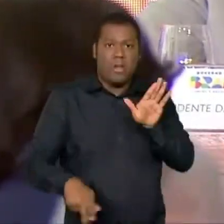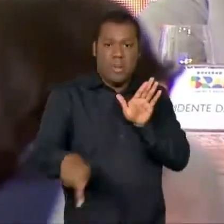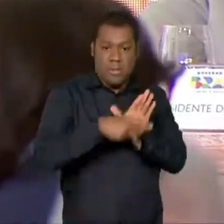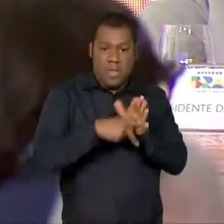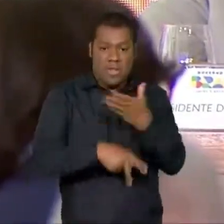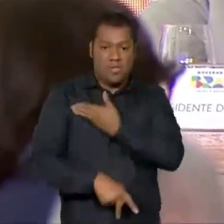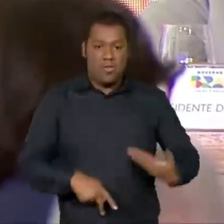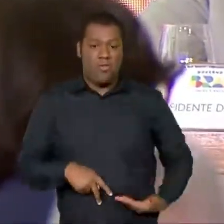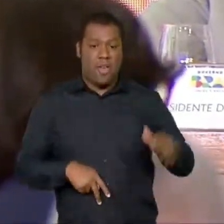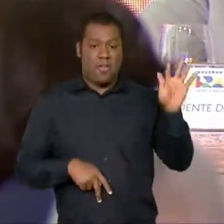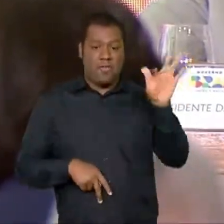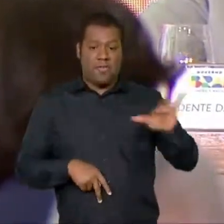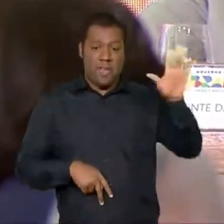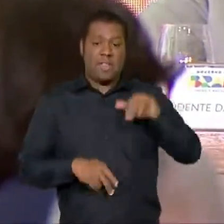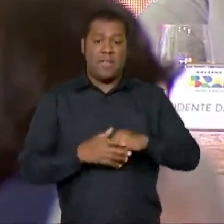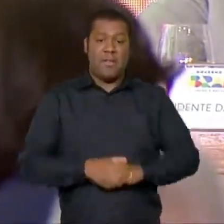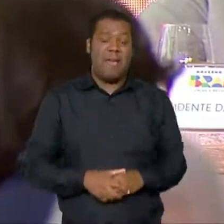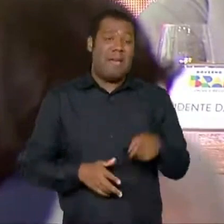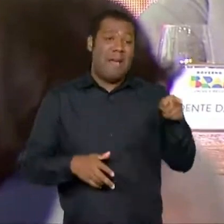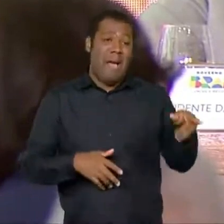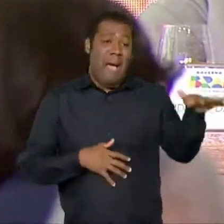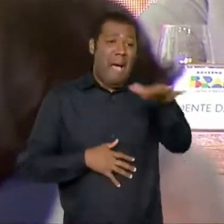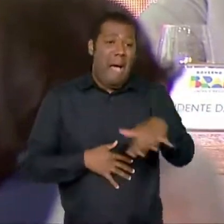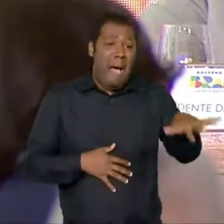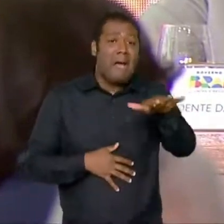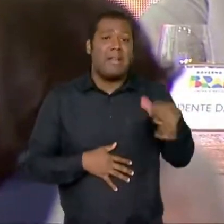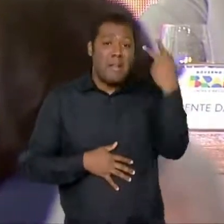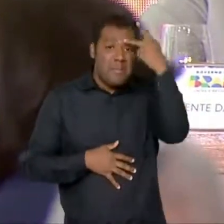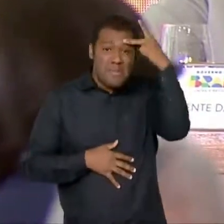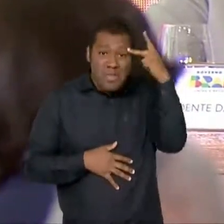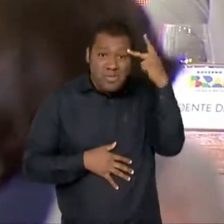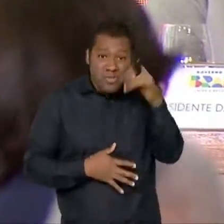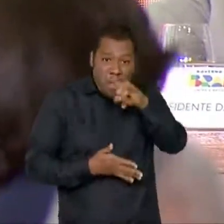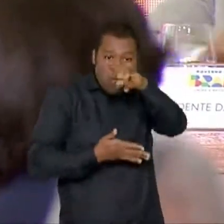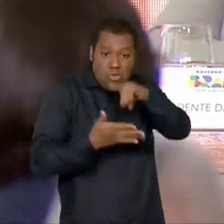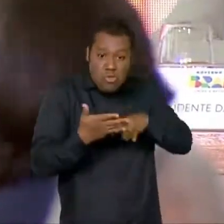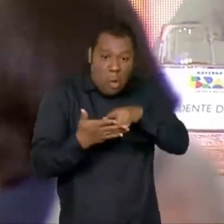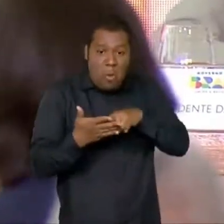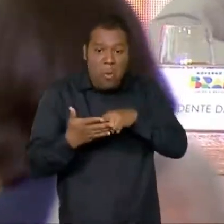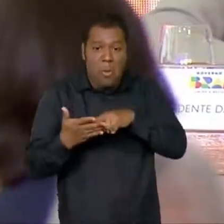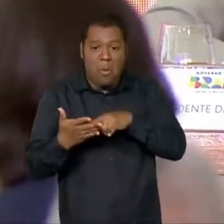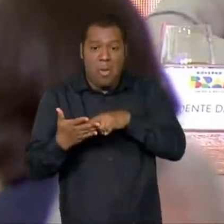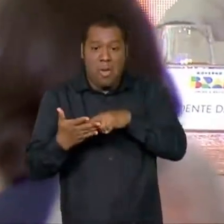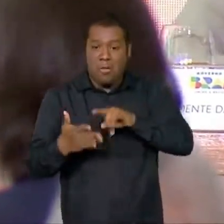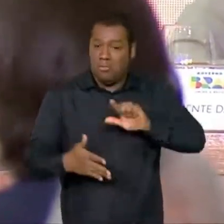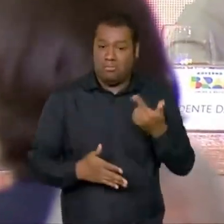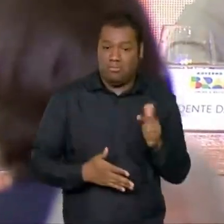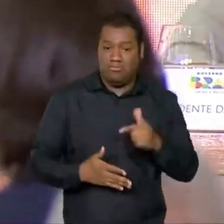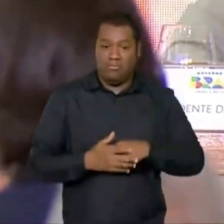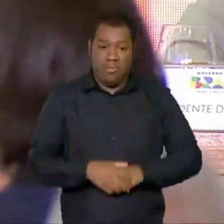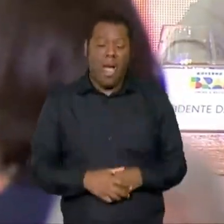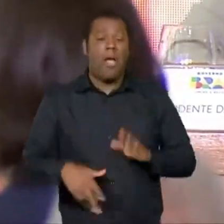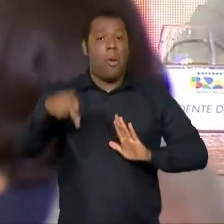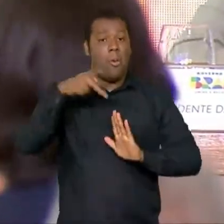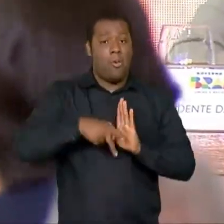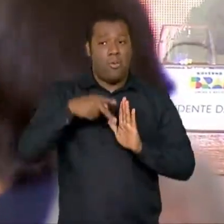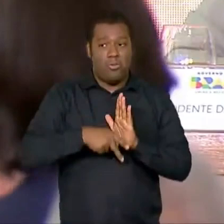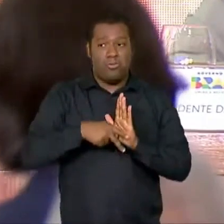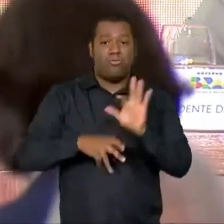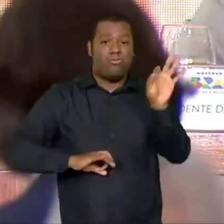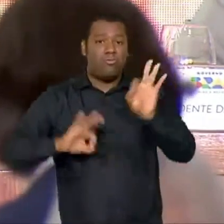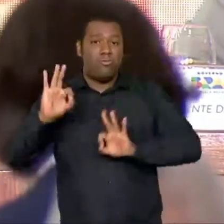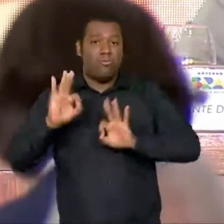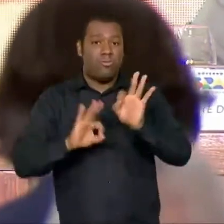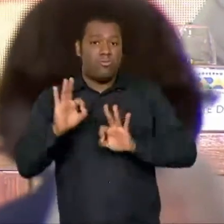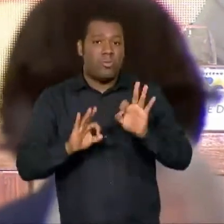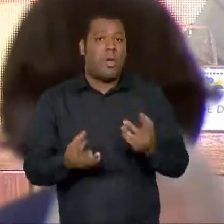foram estão ocupadas mas que as pessoas nunca tiveram documento de propriedade então com esse programa nós queremos em